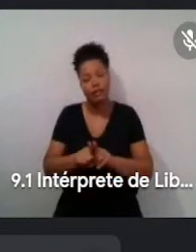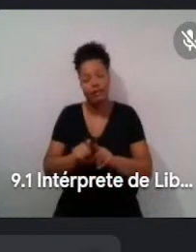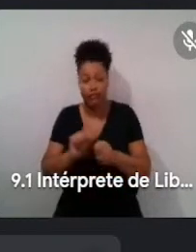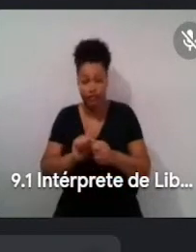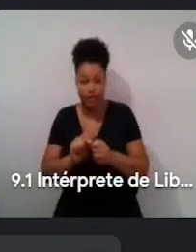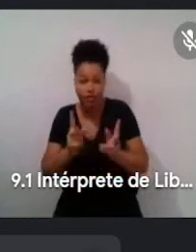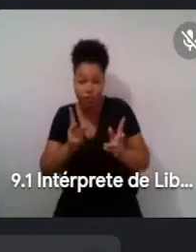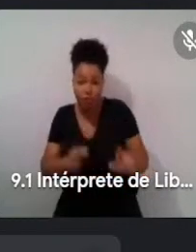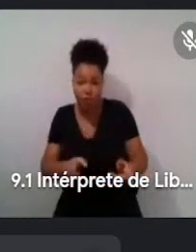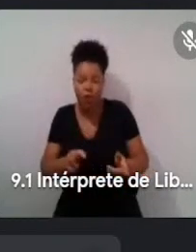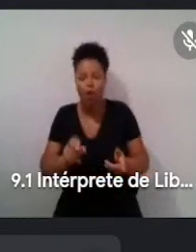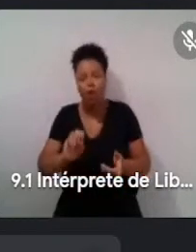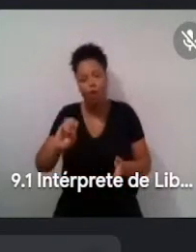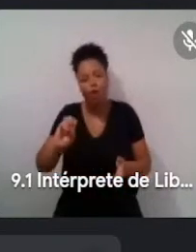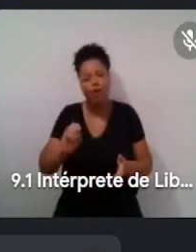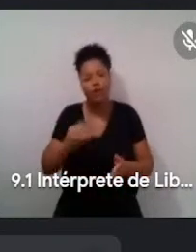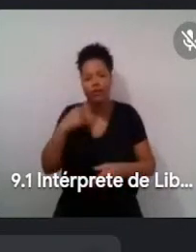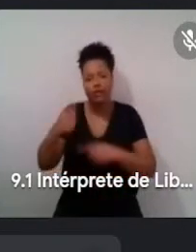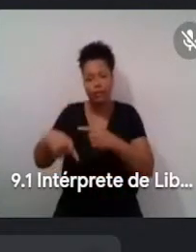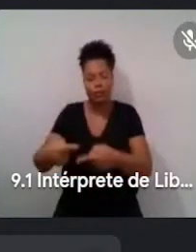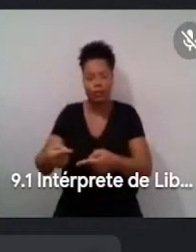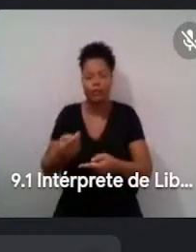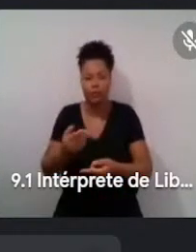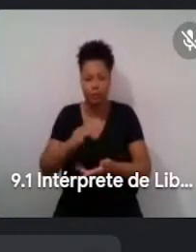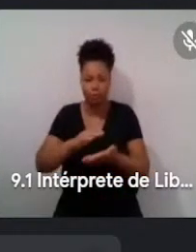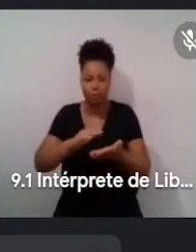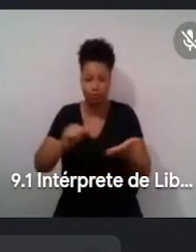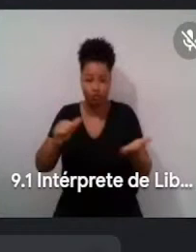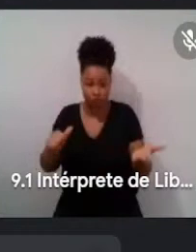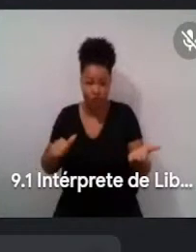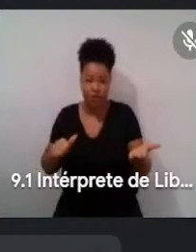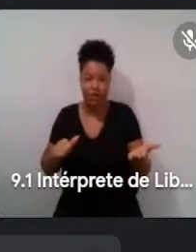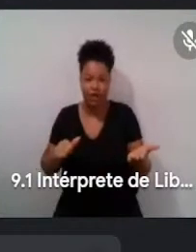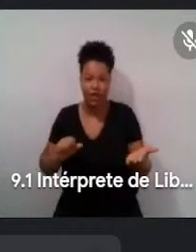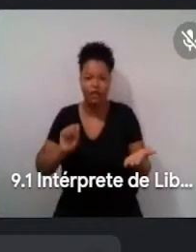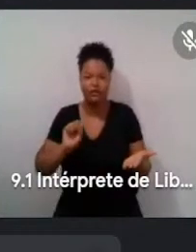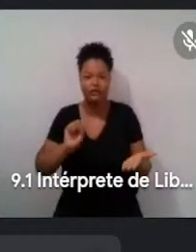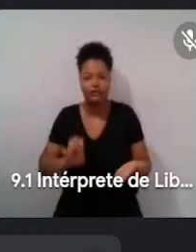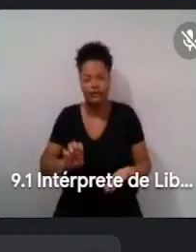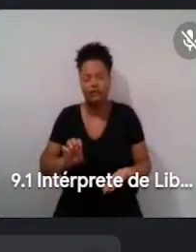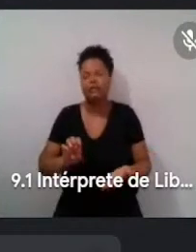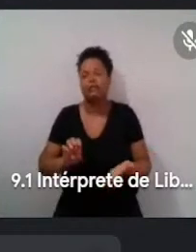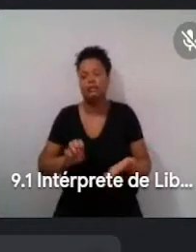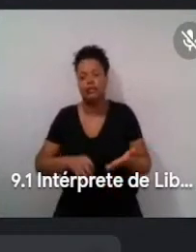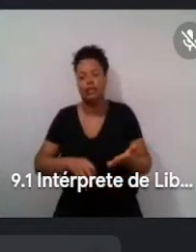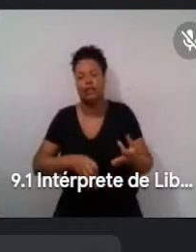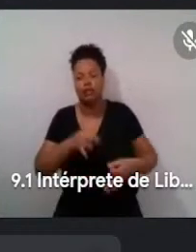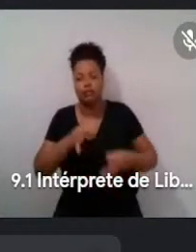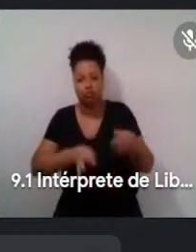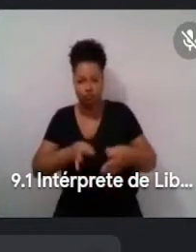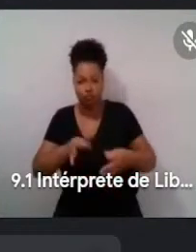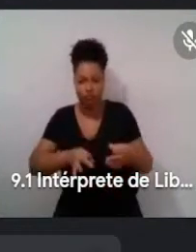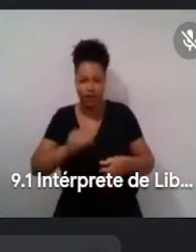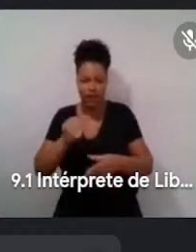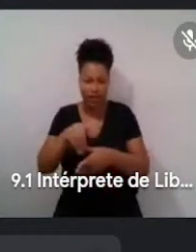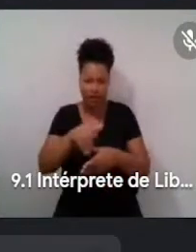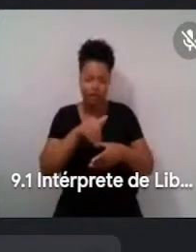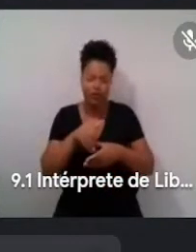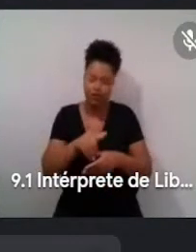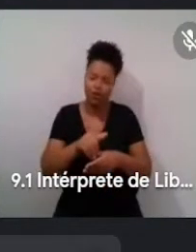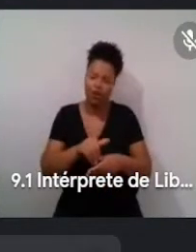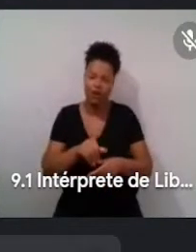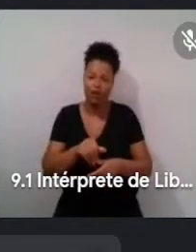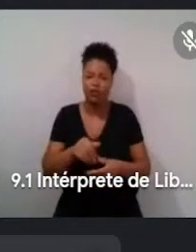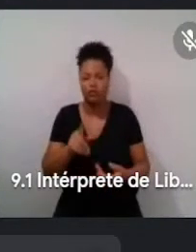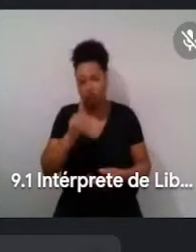de a justiça eleitoral ter sido acionada numa representação. Mas, enfim, eu inclusive concordo com o TSE na questão,